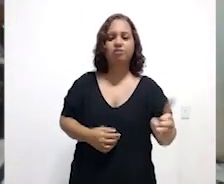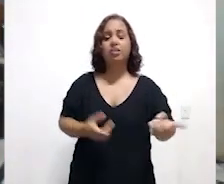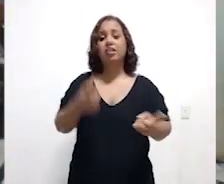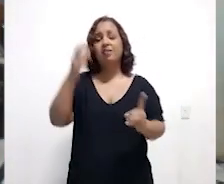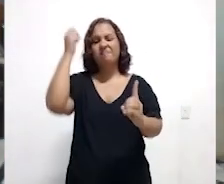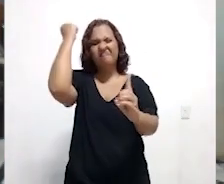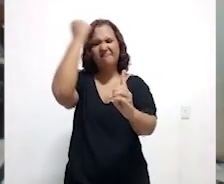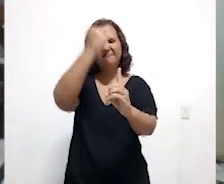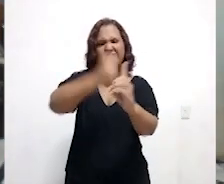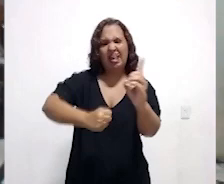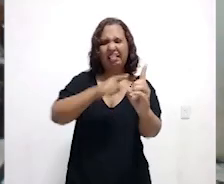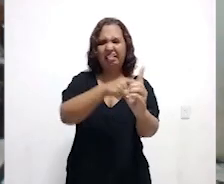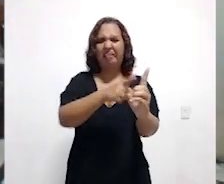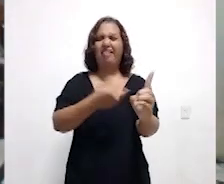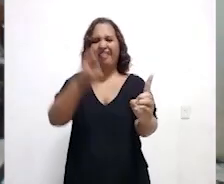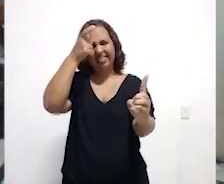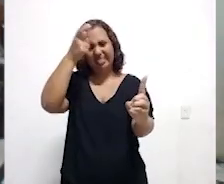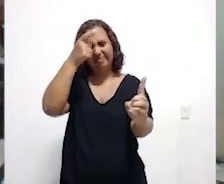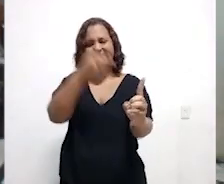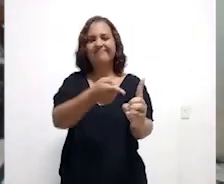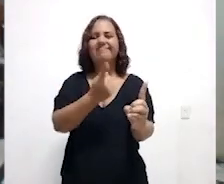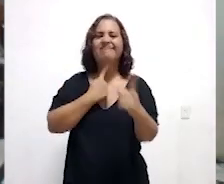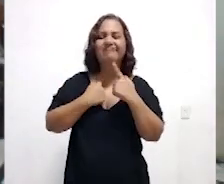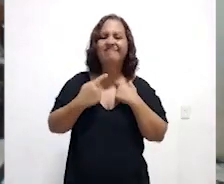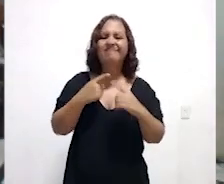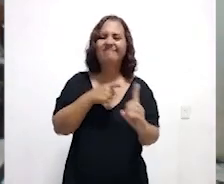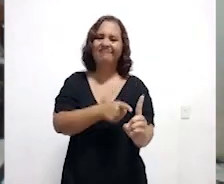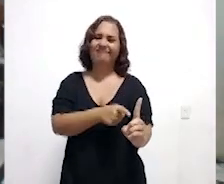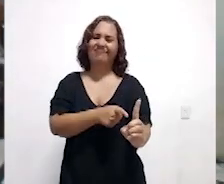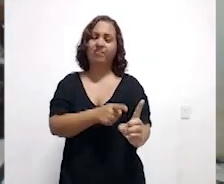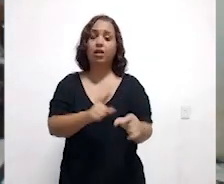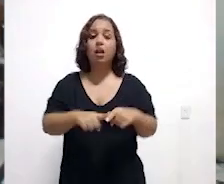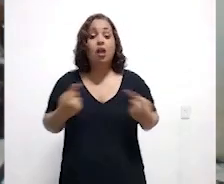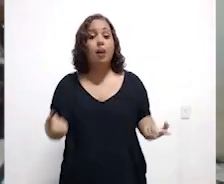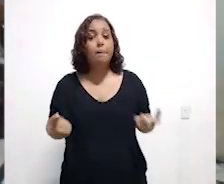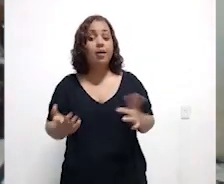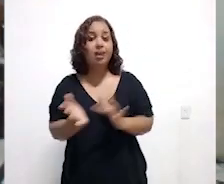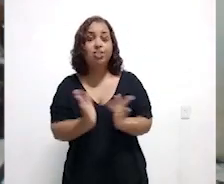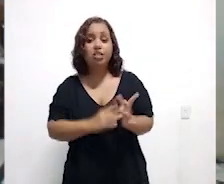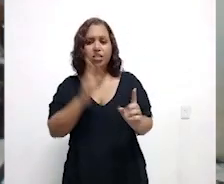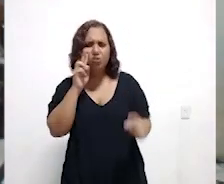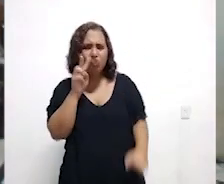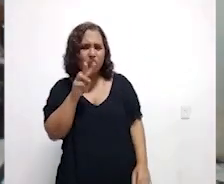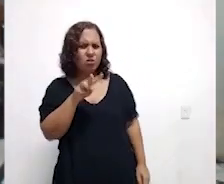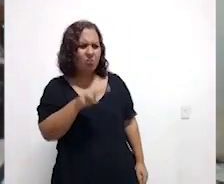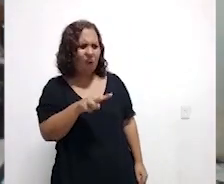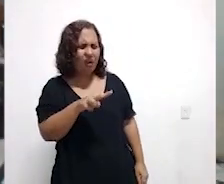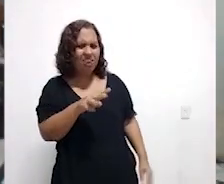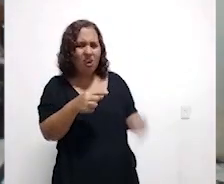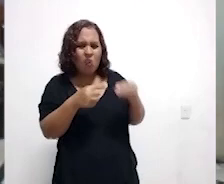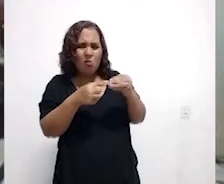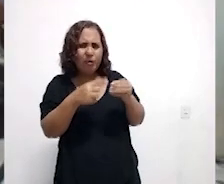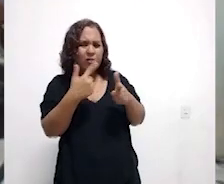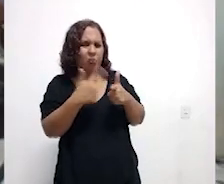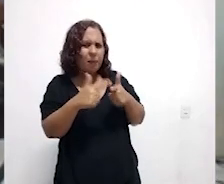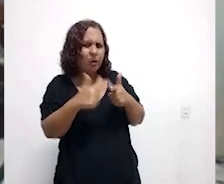Só que Jesus, a partir daí, percebe que esse não é o único problema dessa